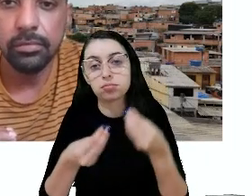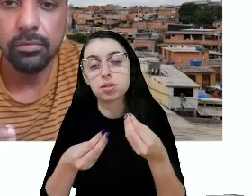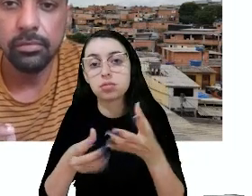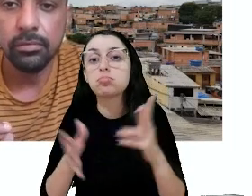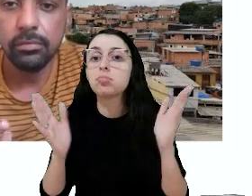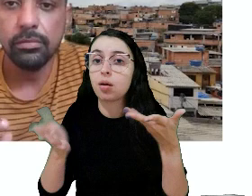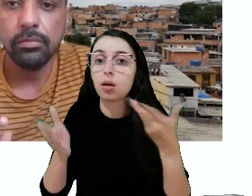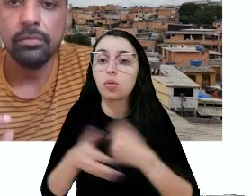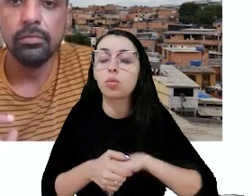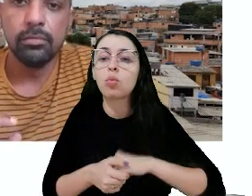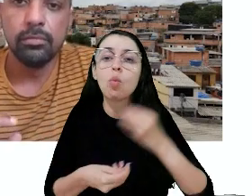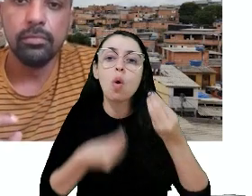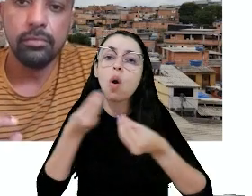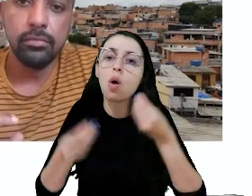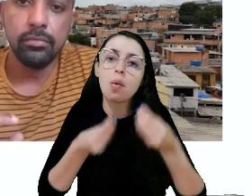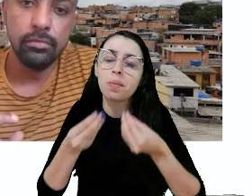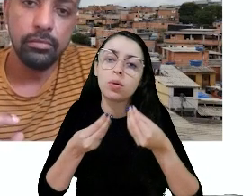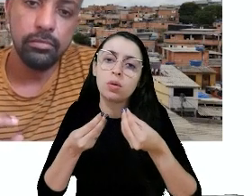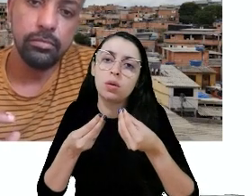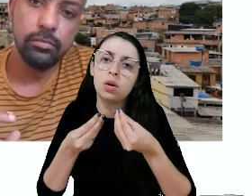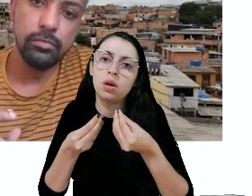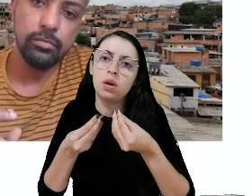esse momento, né?